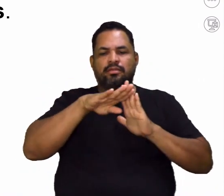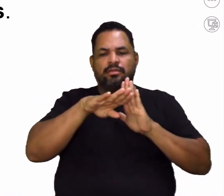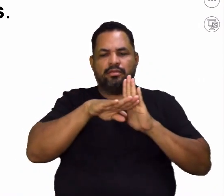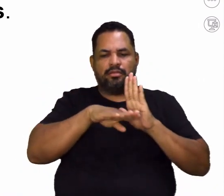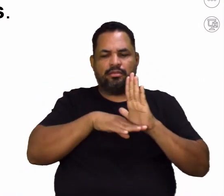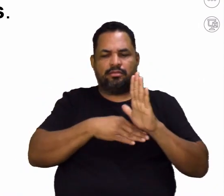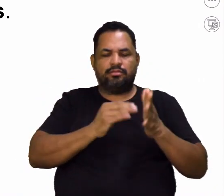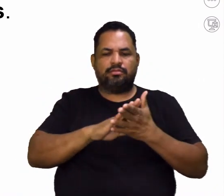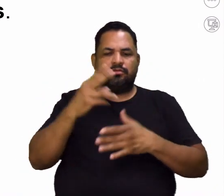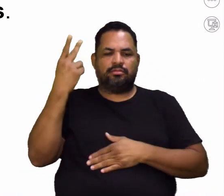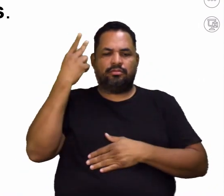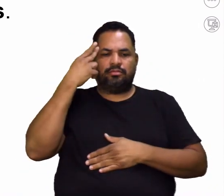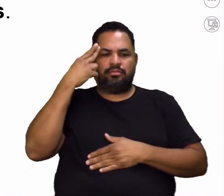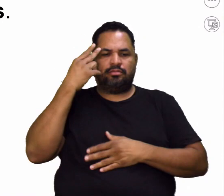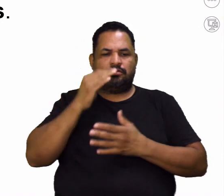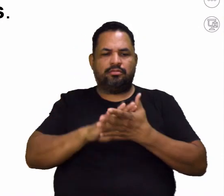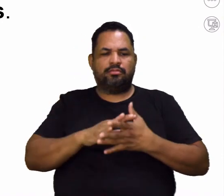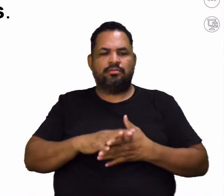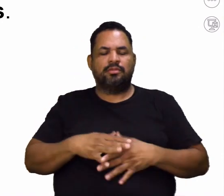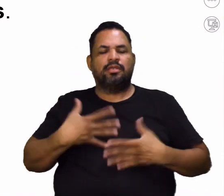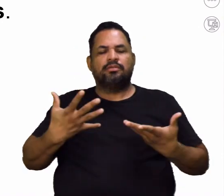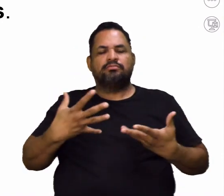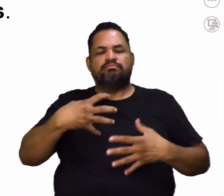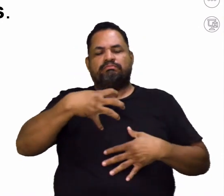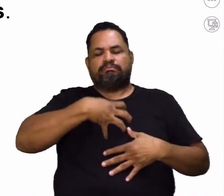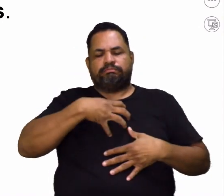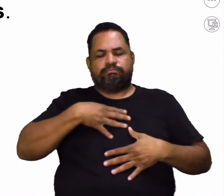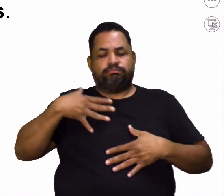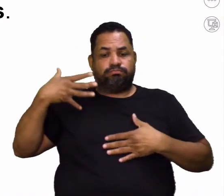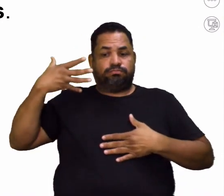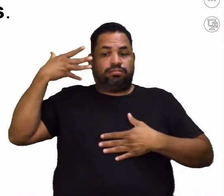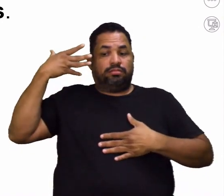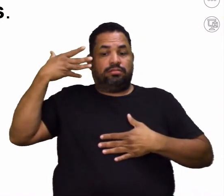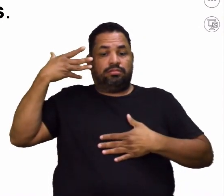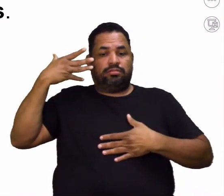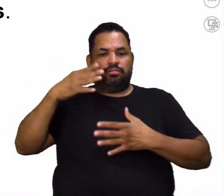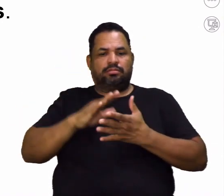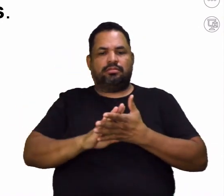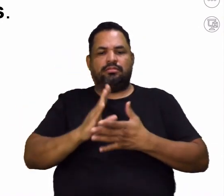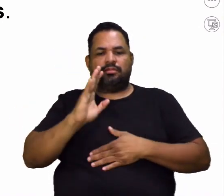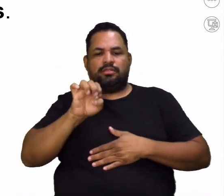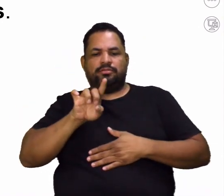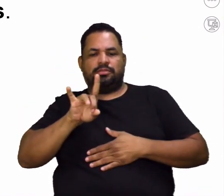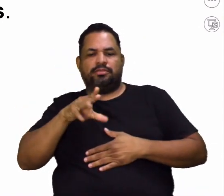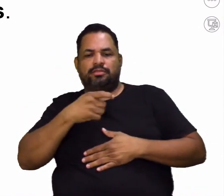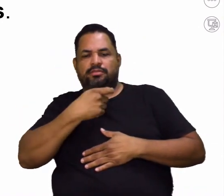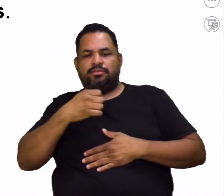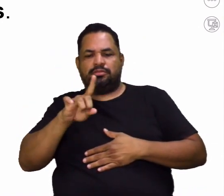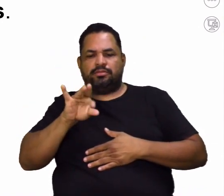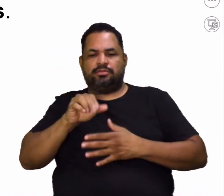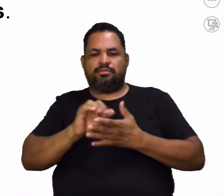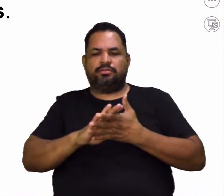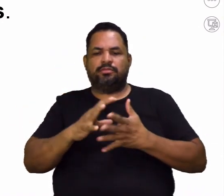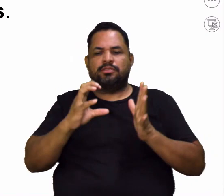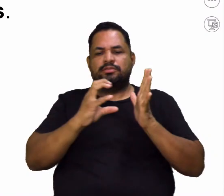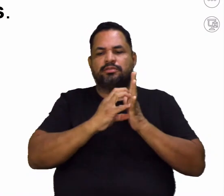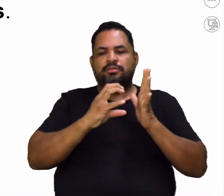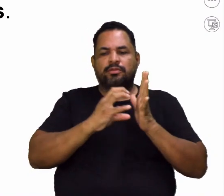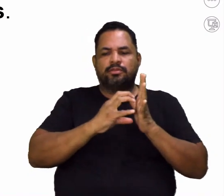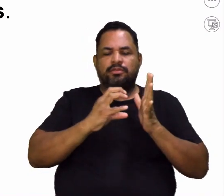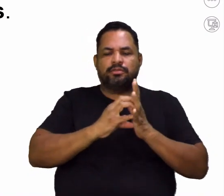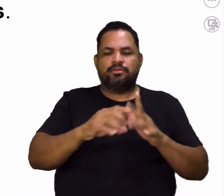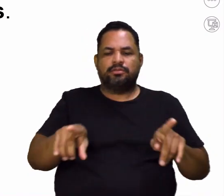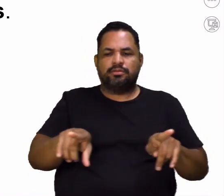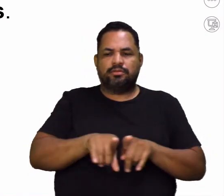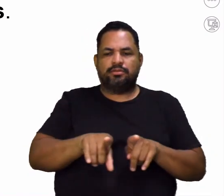naturalistas impressionistas expressionistas e simbolistas Tá certo então